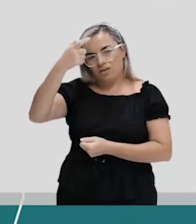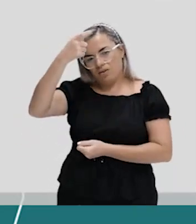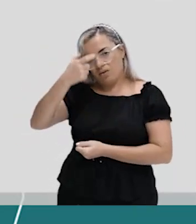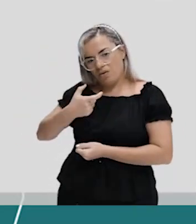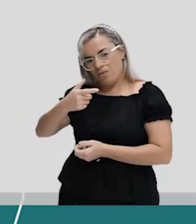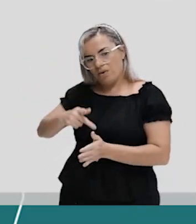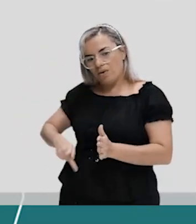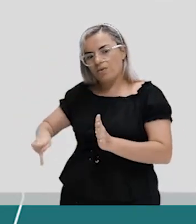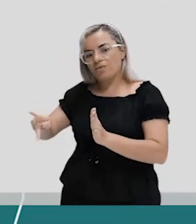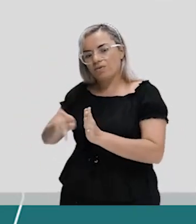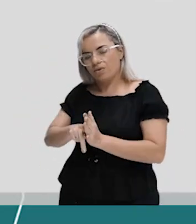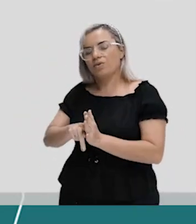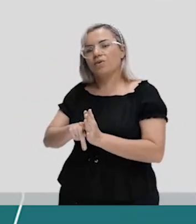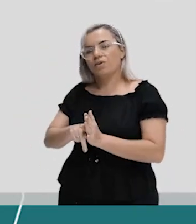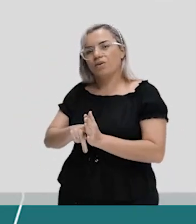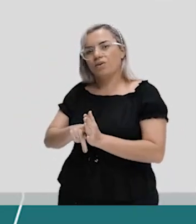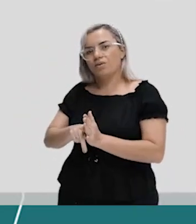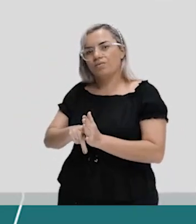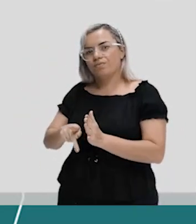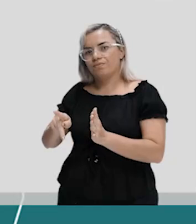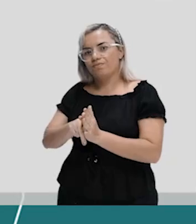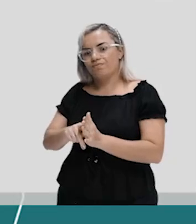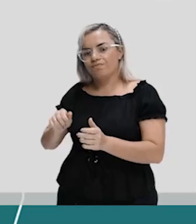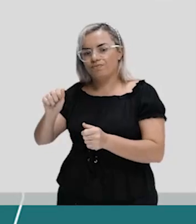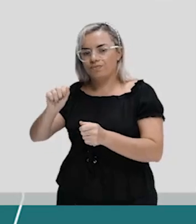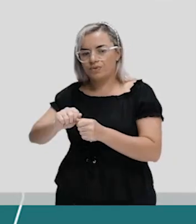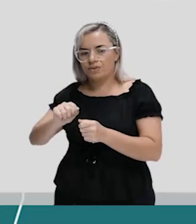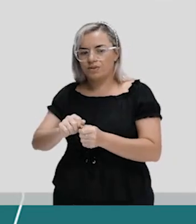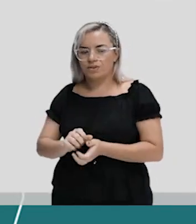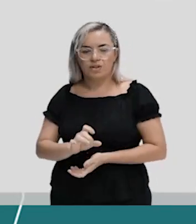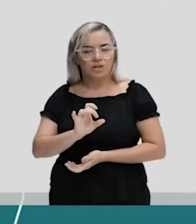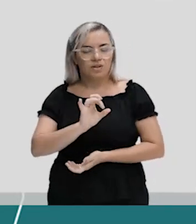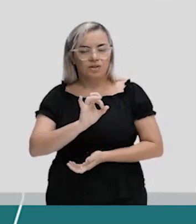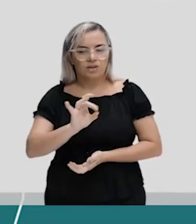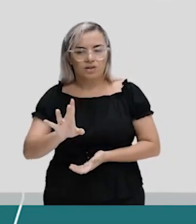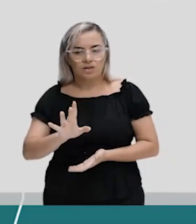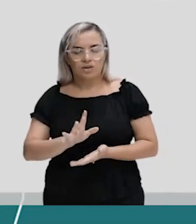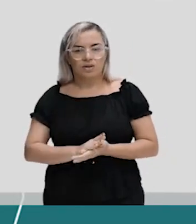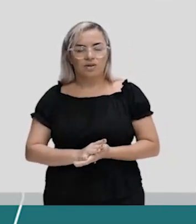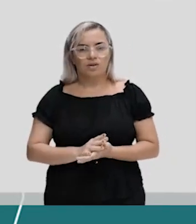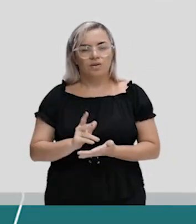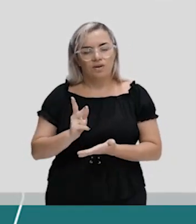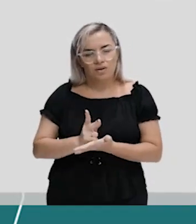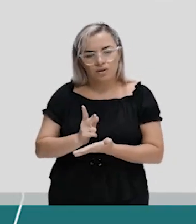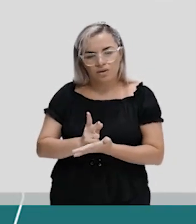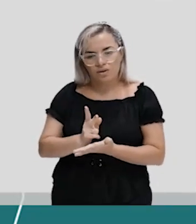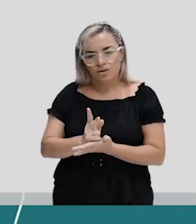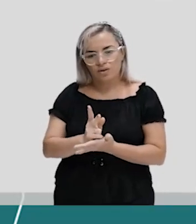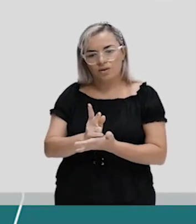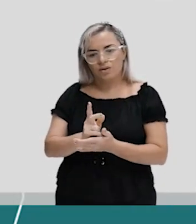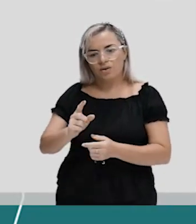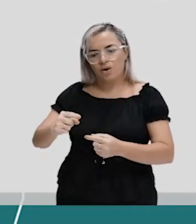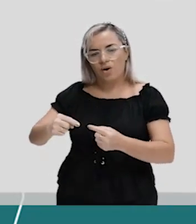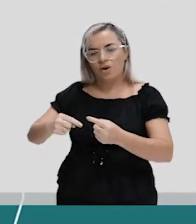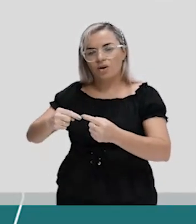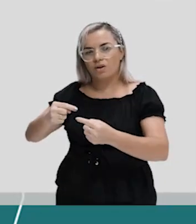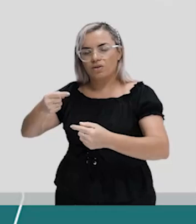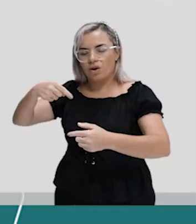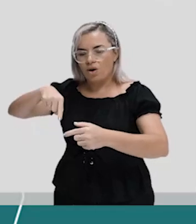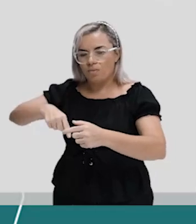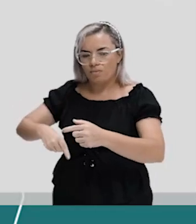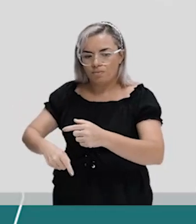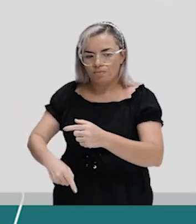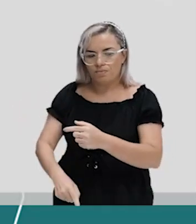também sofre a ação, né, sobre si próprio. Apenas são as seguintes que o farão ir rolando ao abismo e